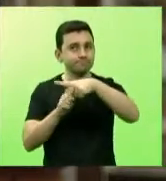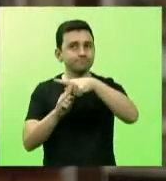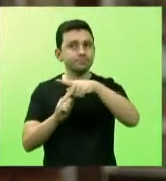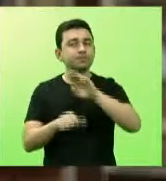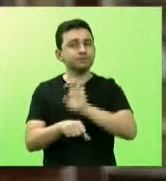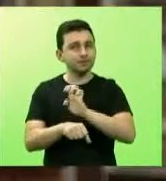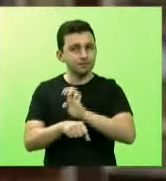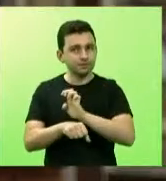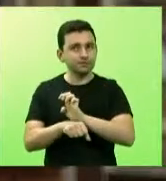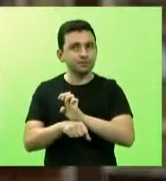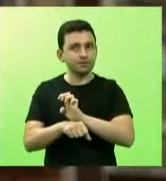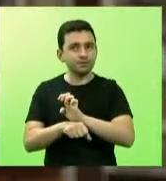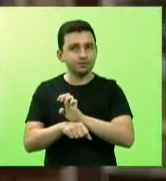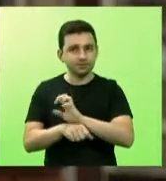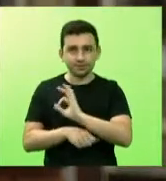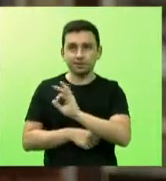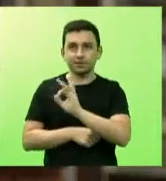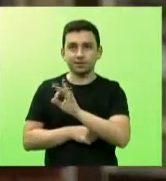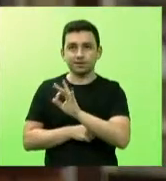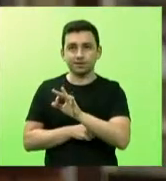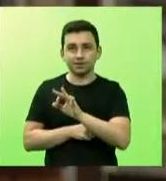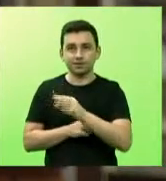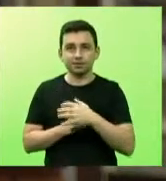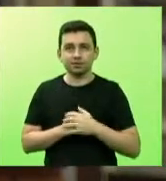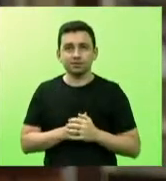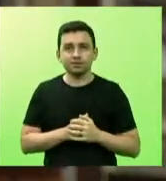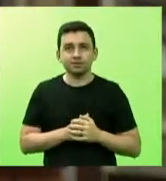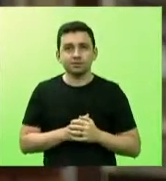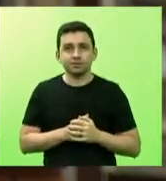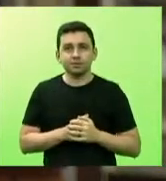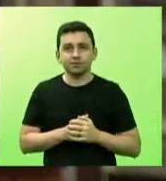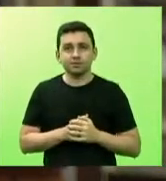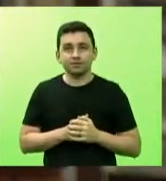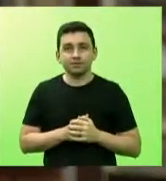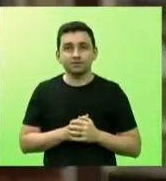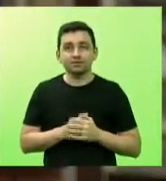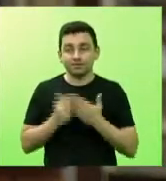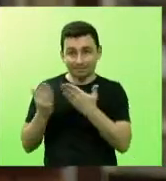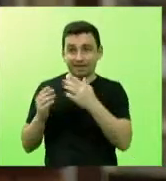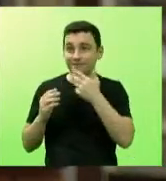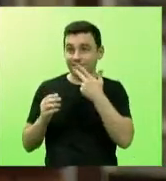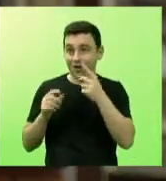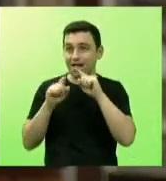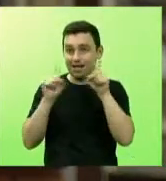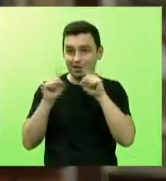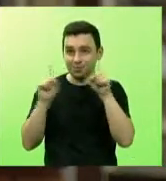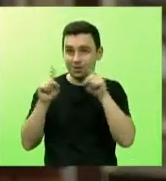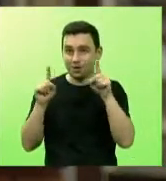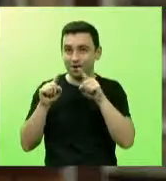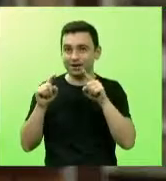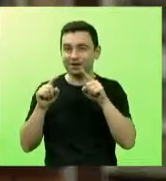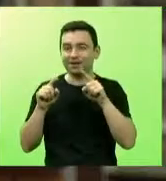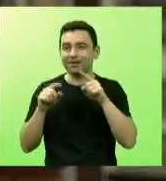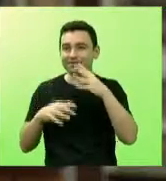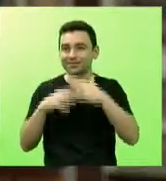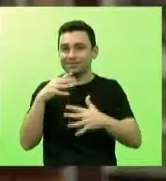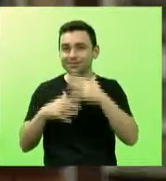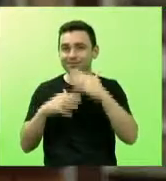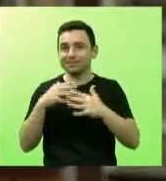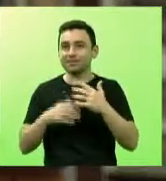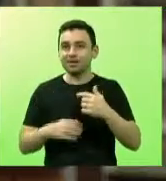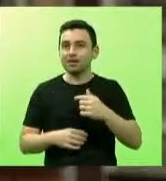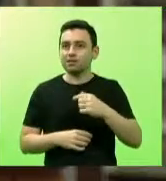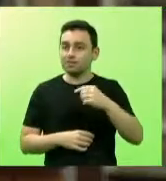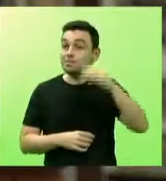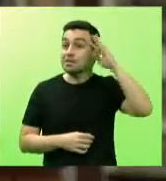do Estado, não é, não? A senhora reclamou do barulho ali, a senhora precisa ver o dia que eu